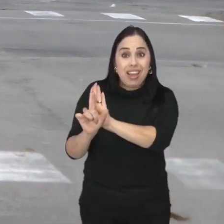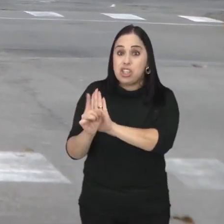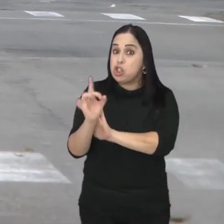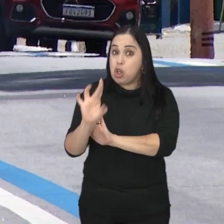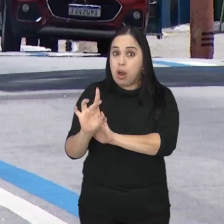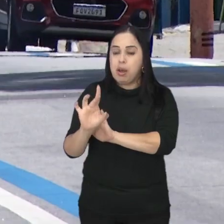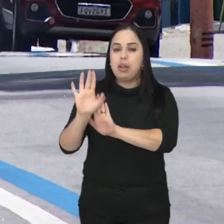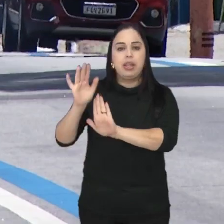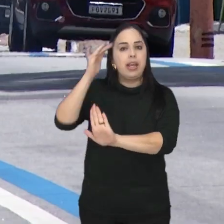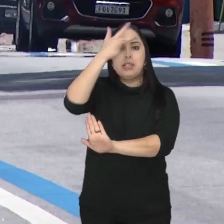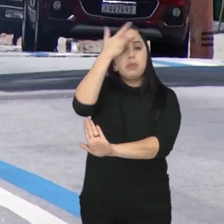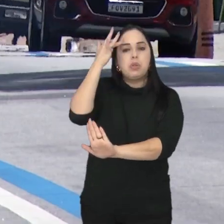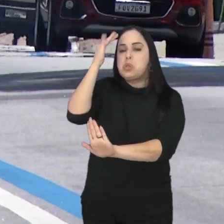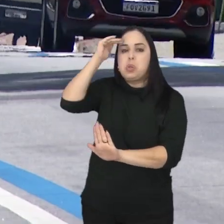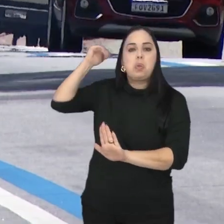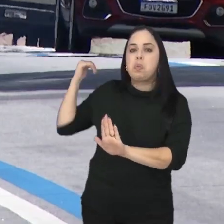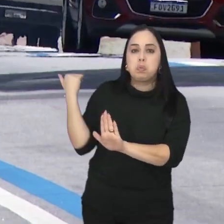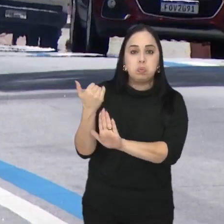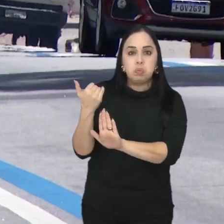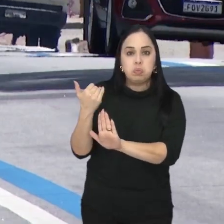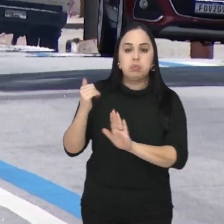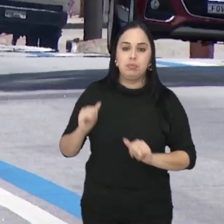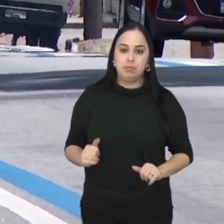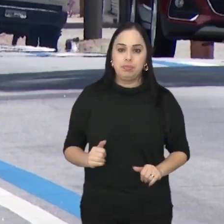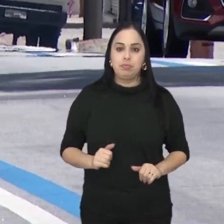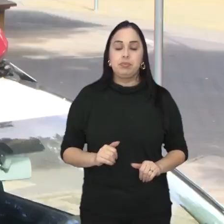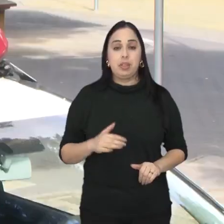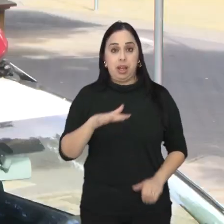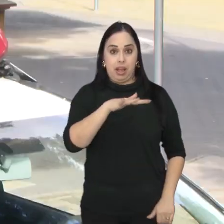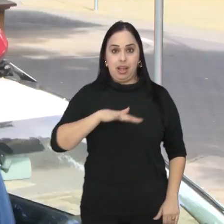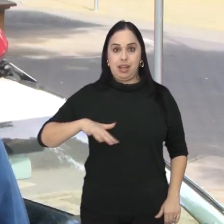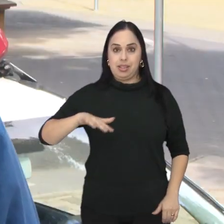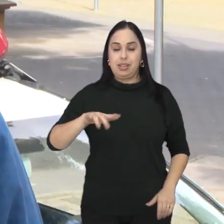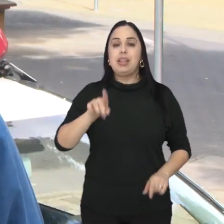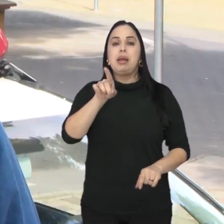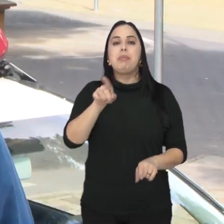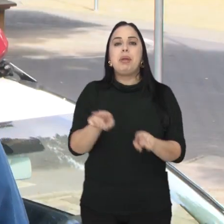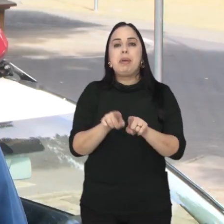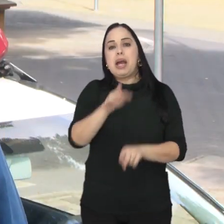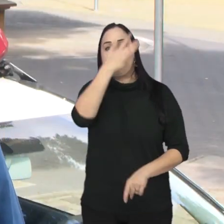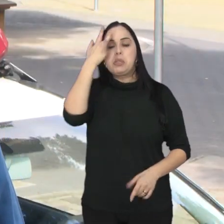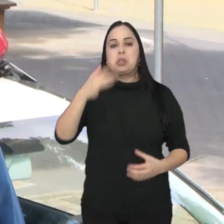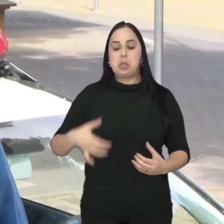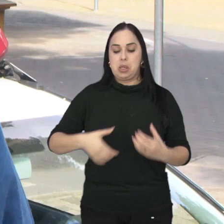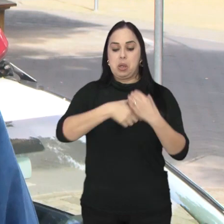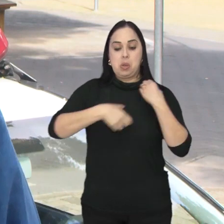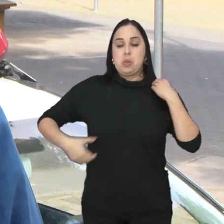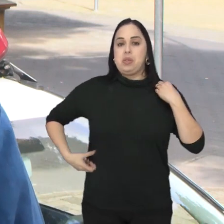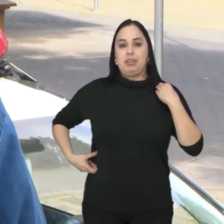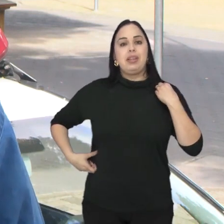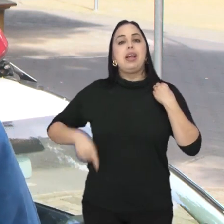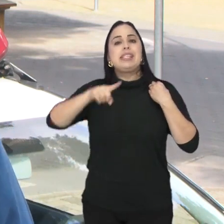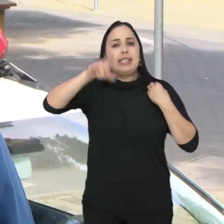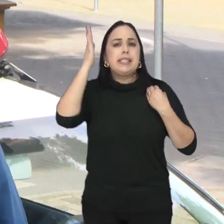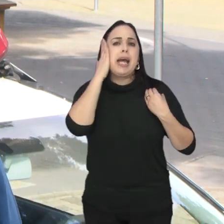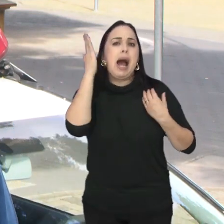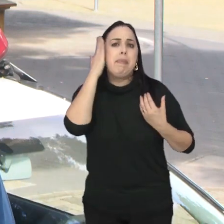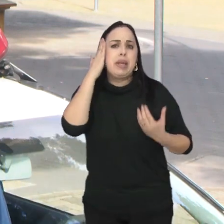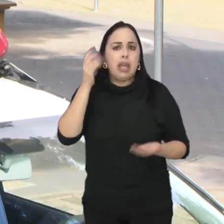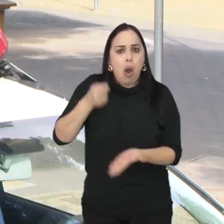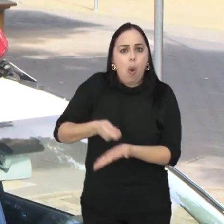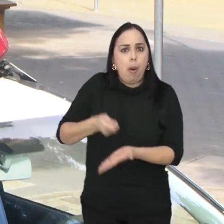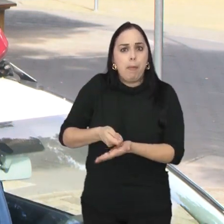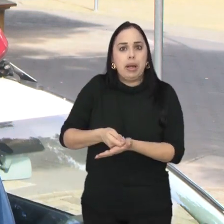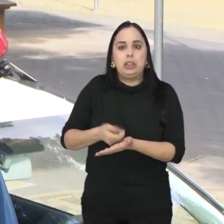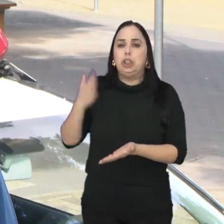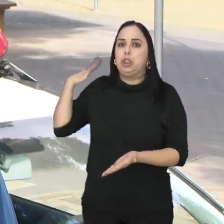leis de trânsito desrespeitadas com frequência por motoristas. Nosso município, o cinto de segurança. Todo cidadão, todo motorista, vamos dizer assim, sabe que é obrigado a